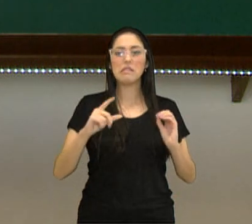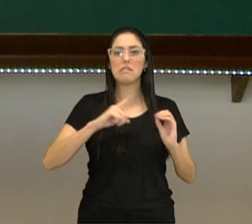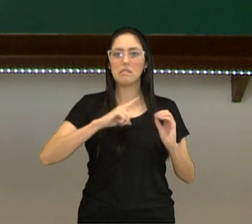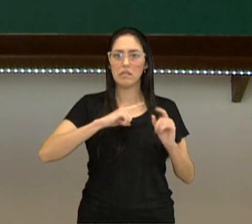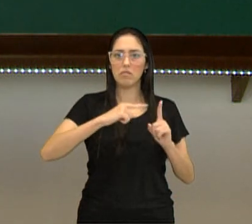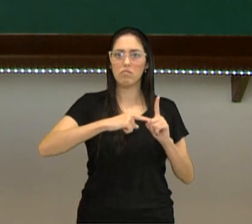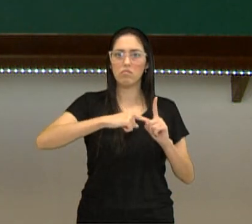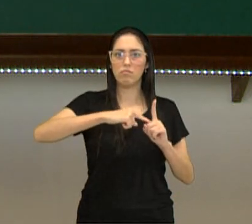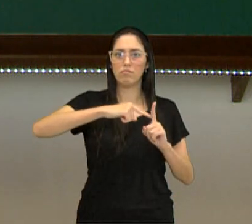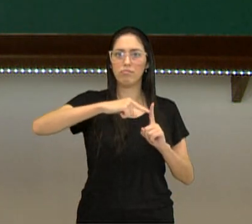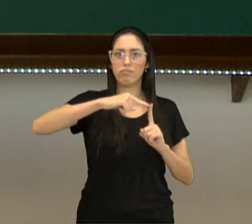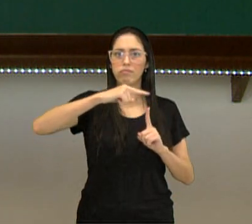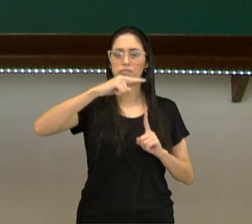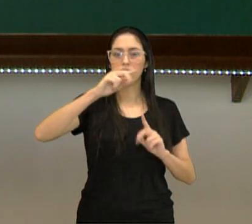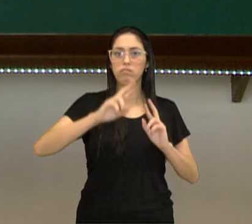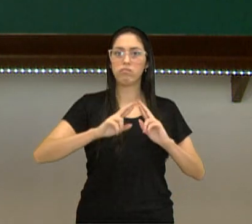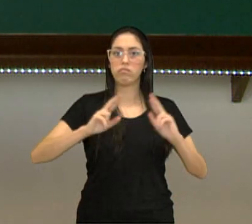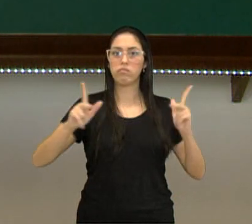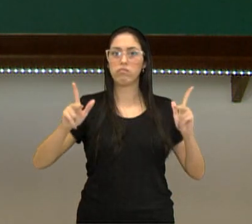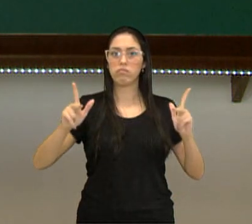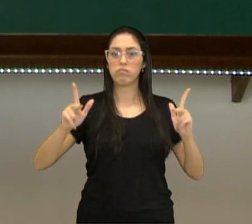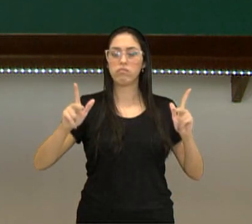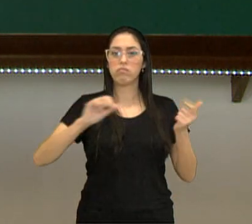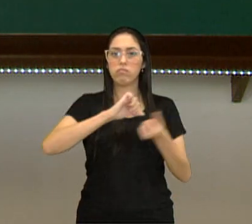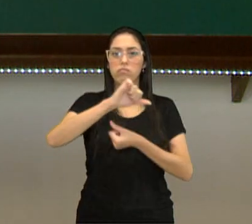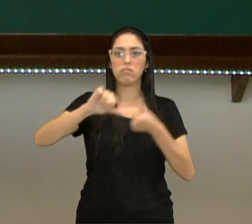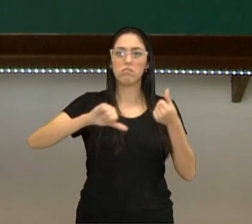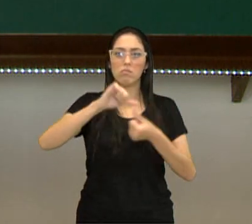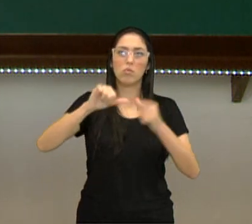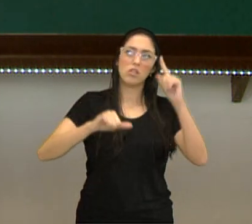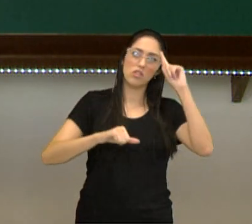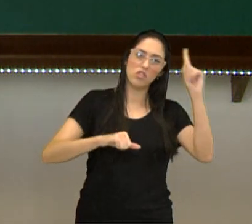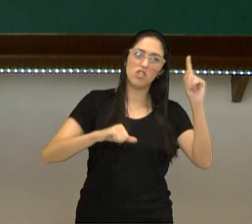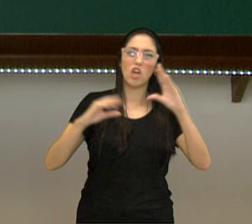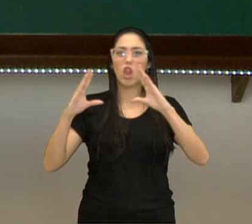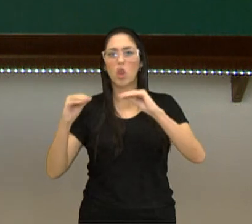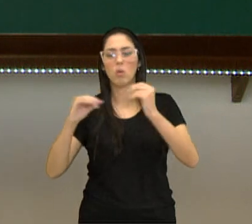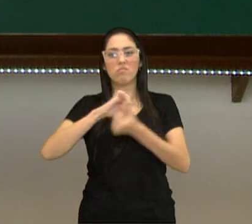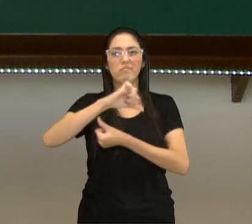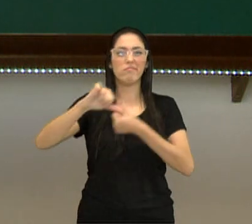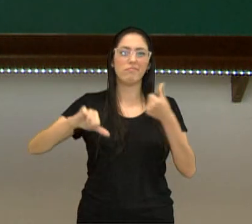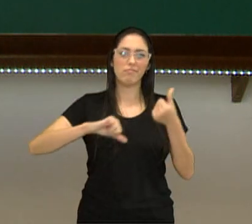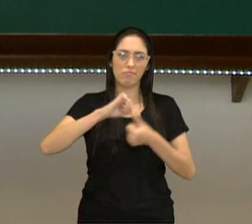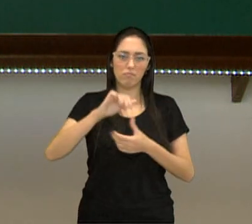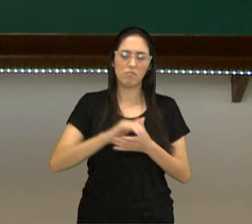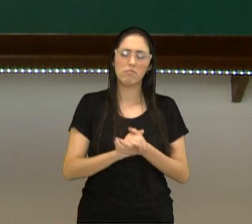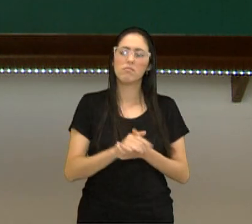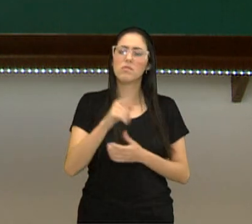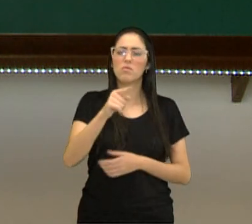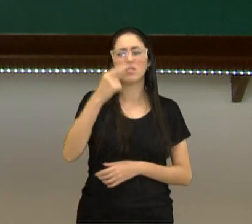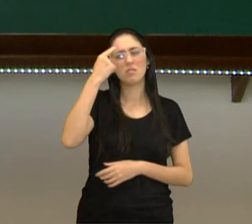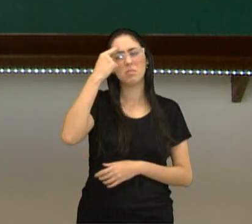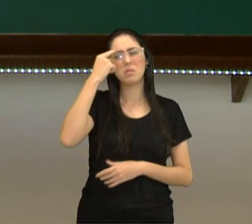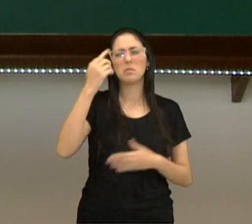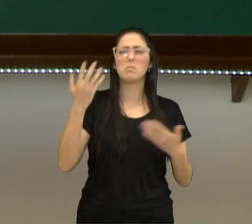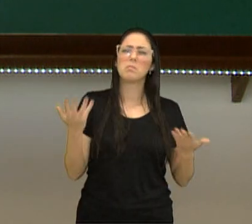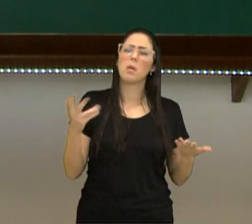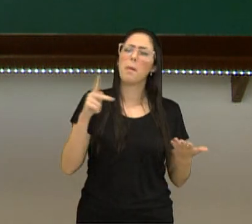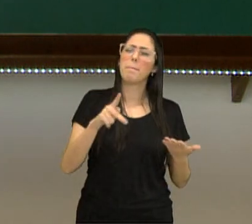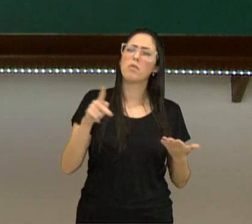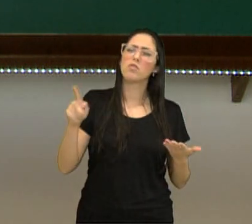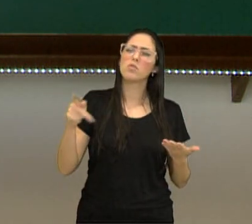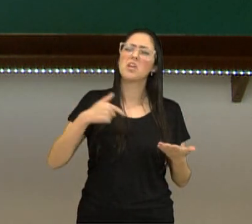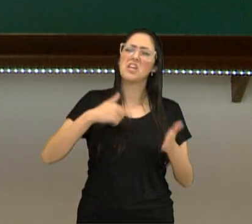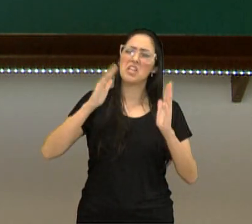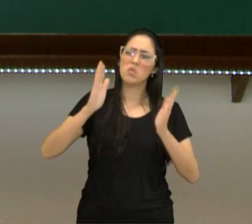térmica muito grande entre dias e noites. Aí talvez você esteja se perguntando, professor, mas eu